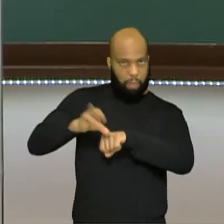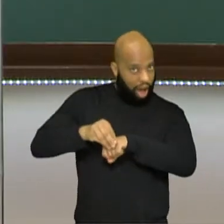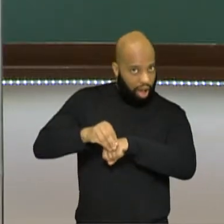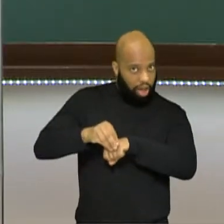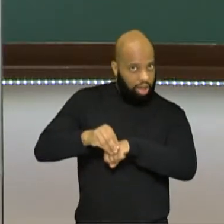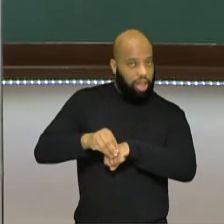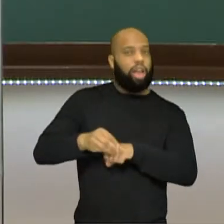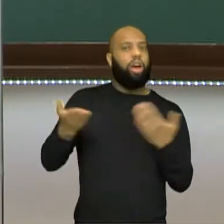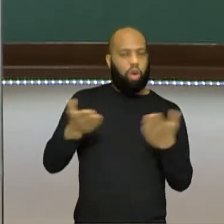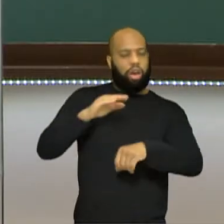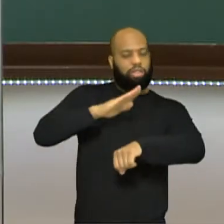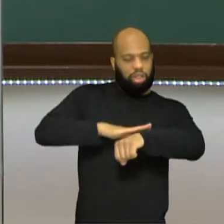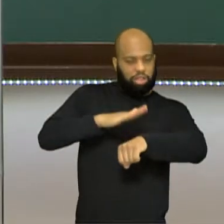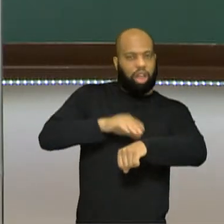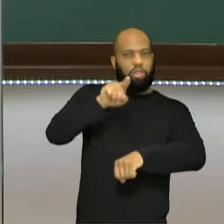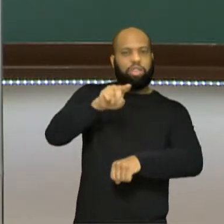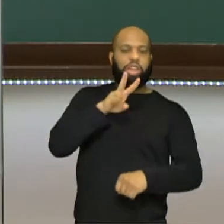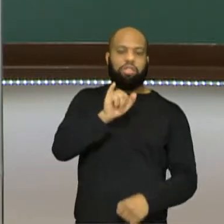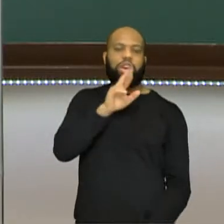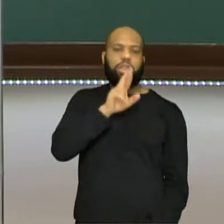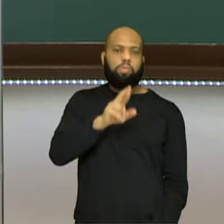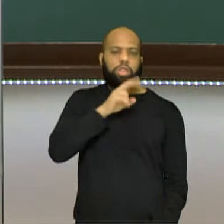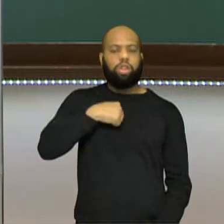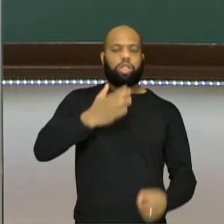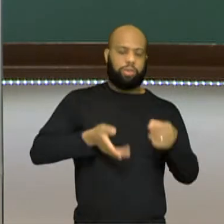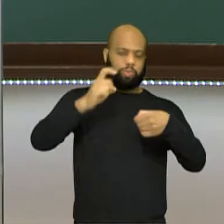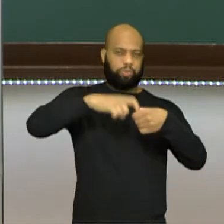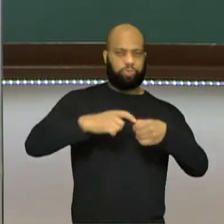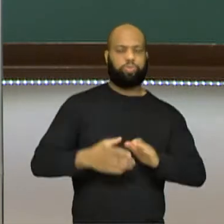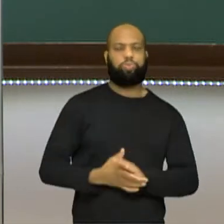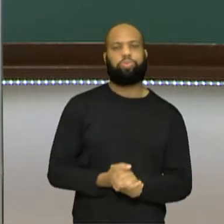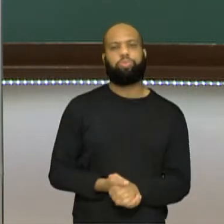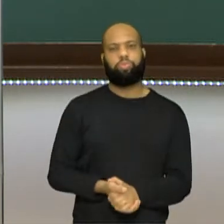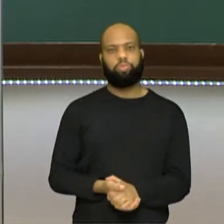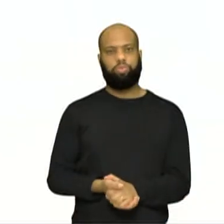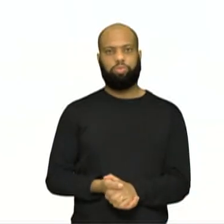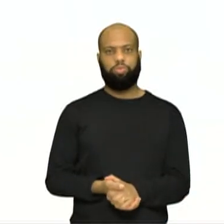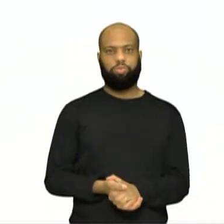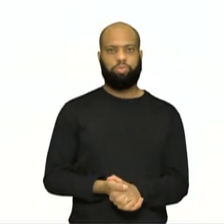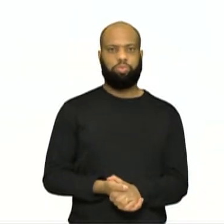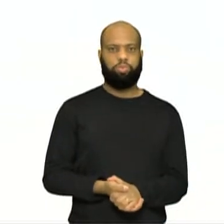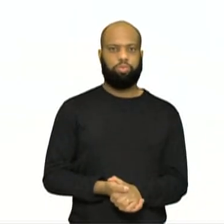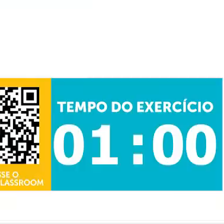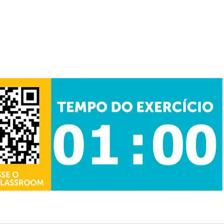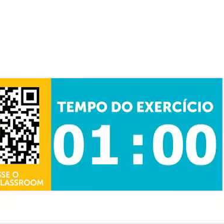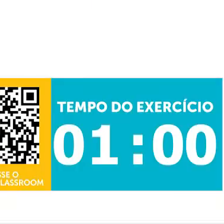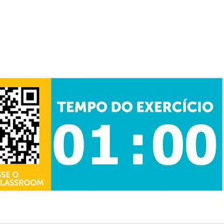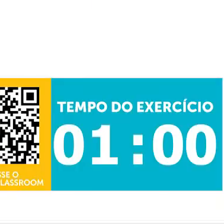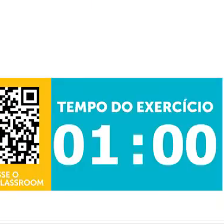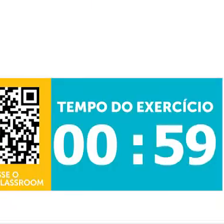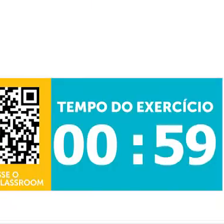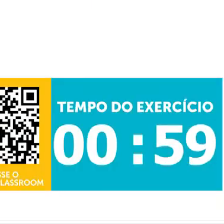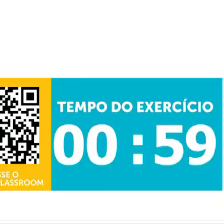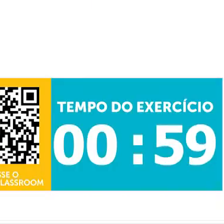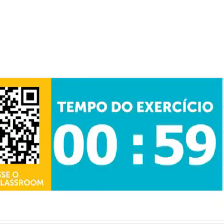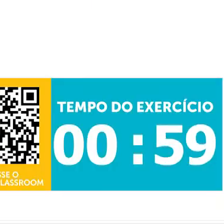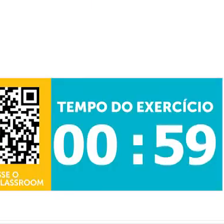ter aí um tempinho para você dar a sua resposta, daqui a pouco eu volto e te mostro como responder essa questão.